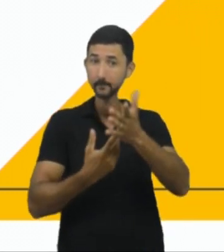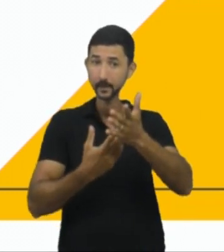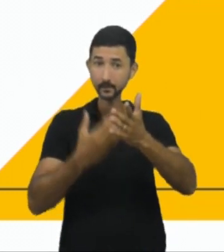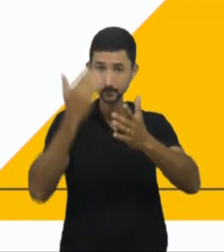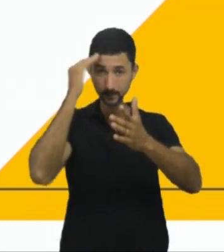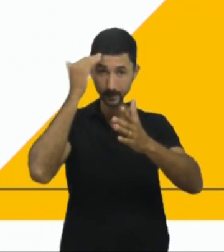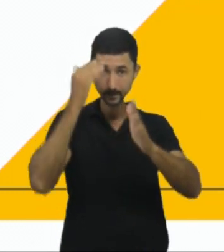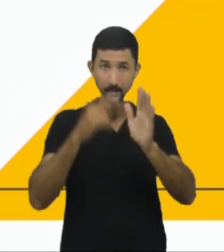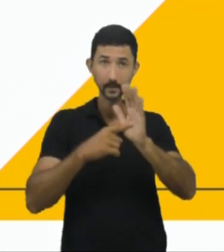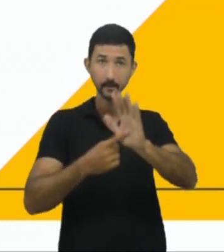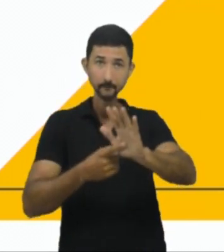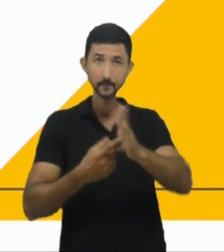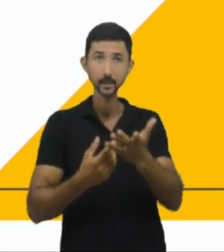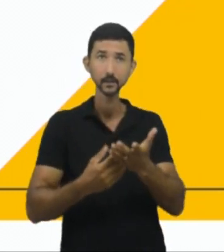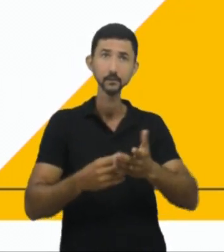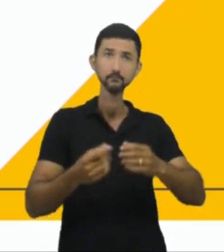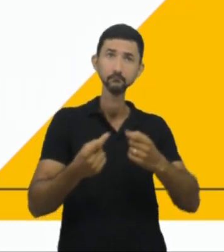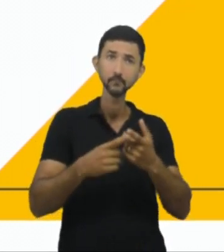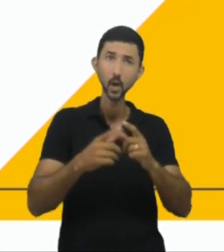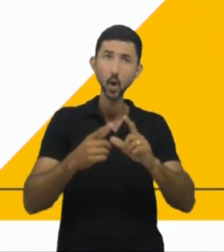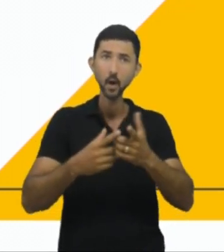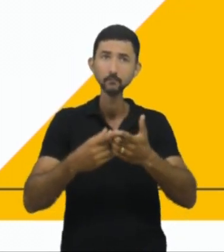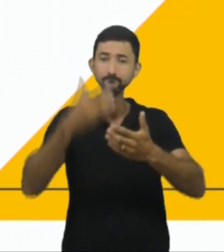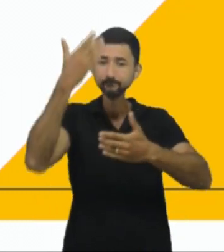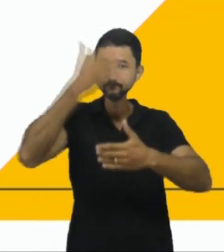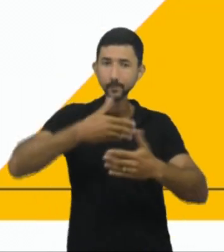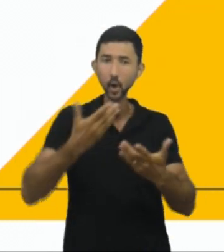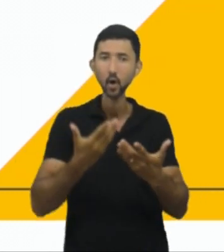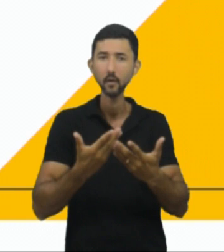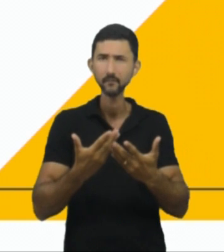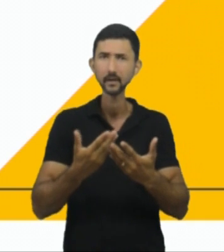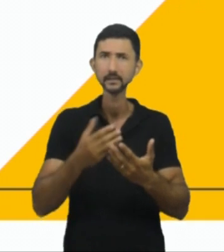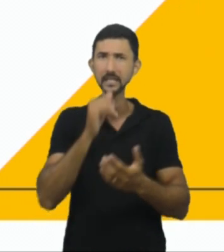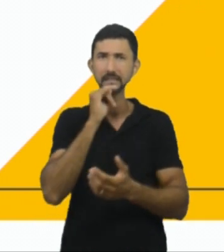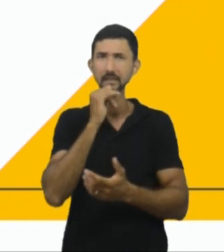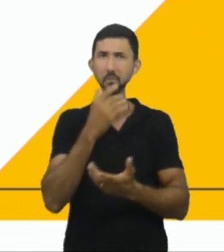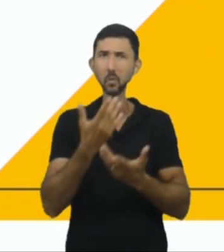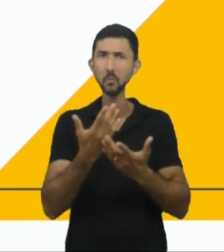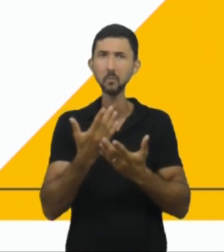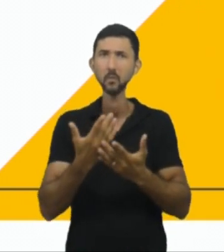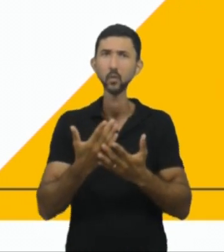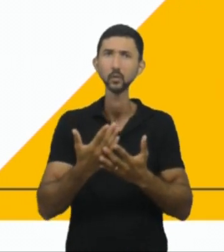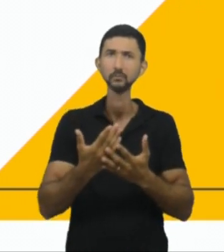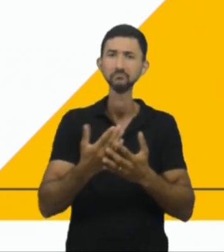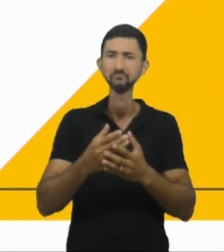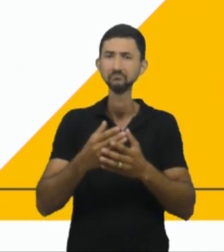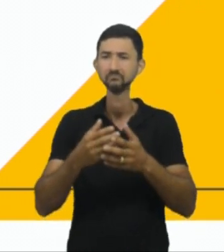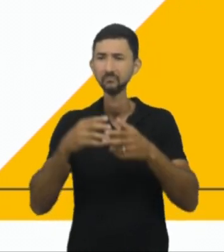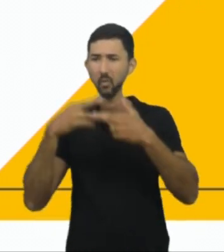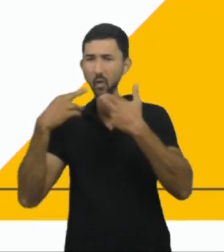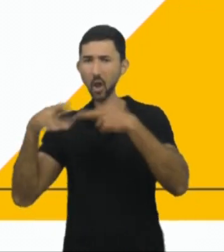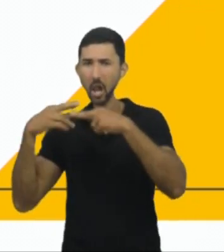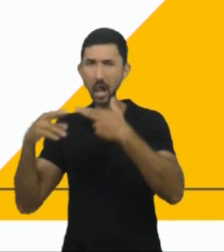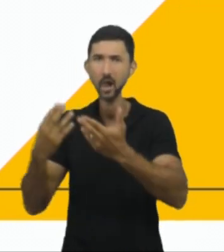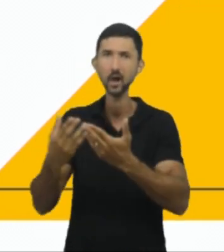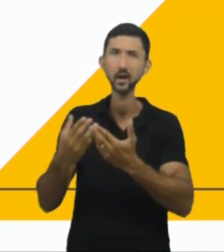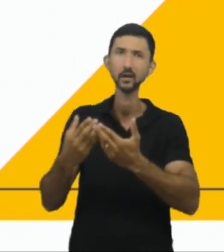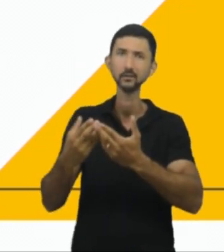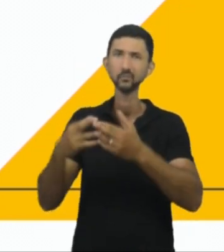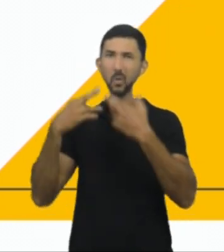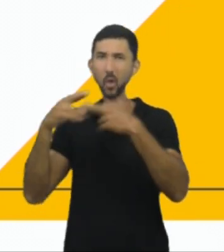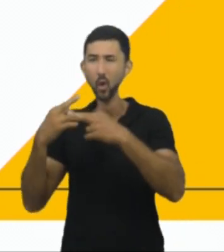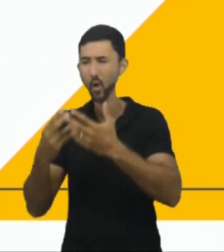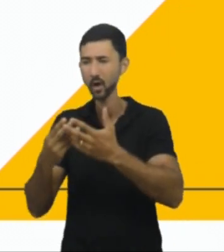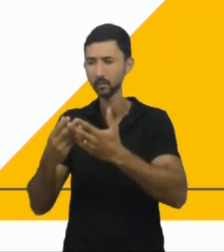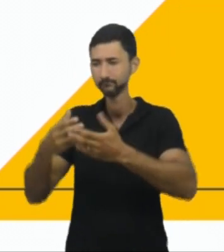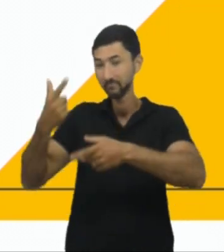fatos, razões lógicas e provas. Eu não posso chamar de argumento um xingamento, uma ofensa ou